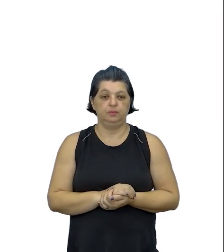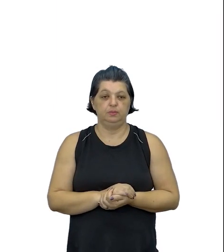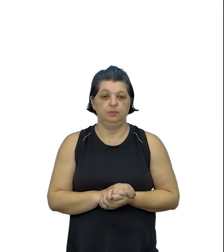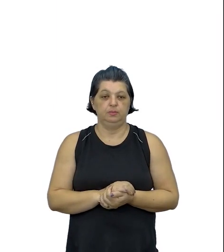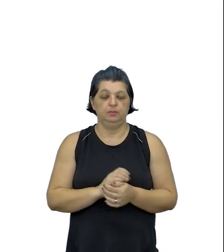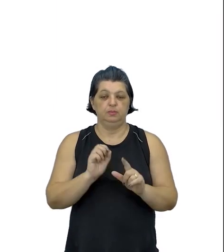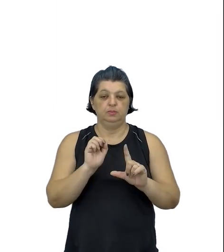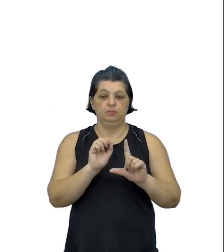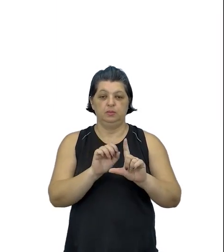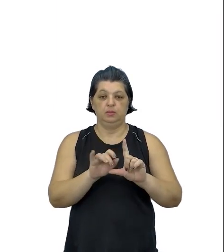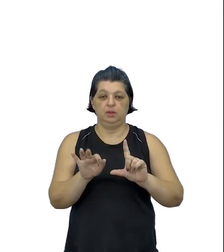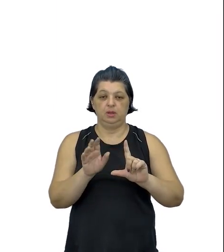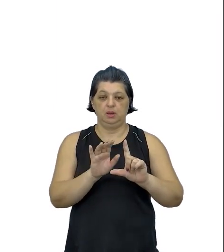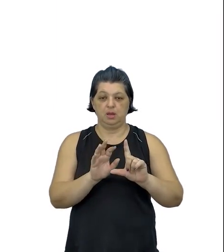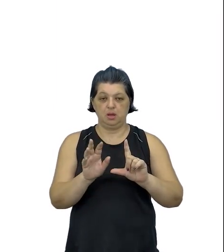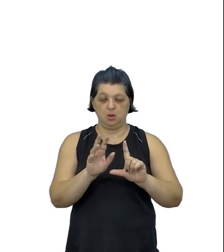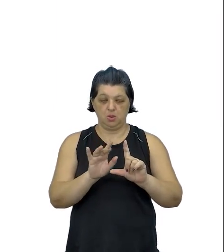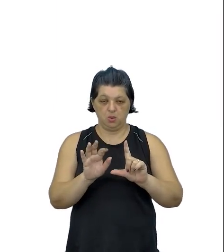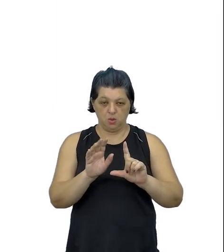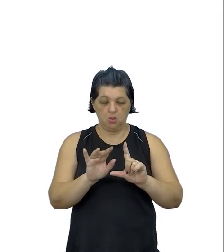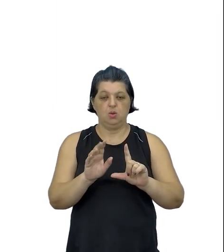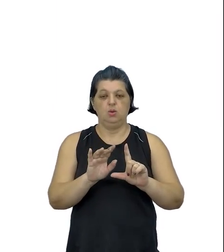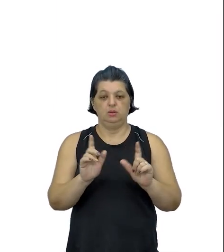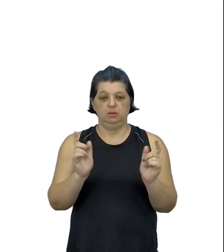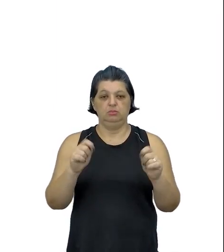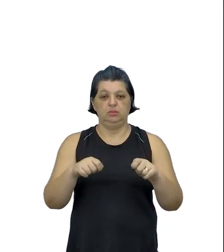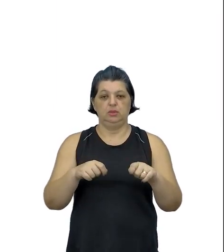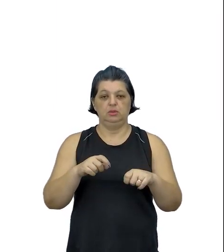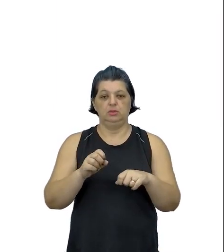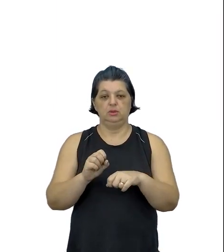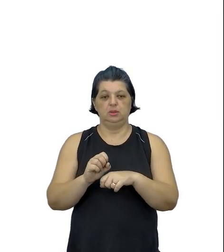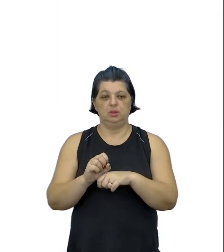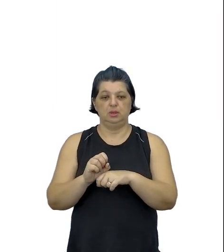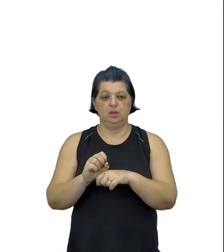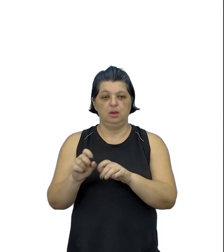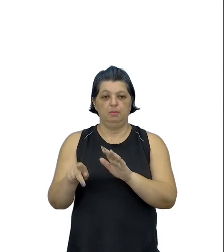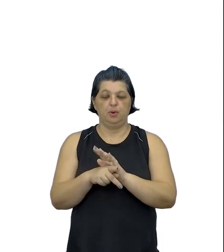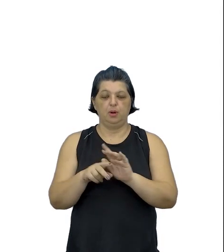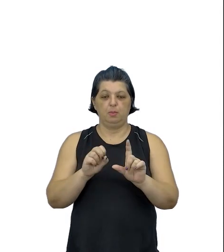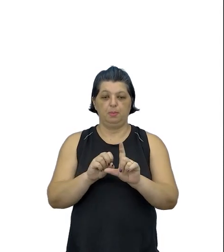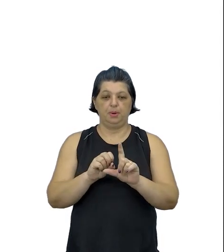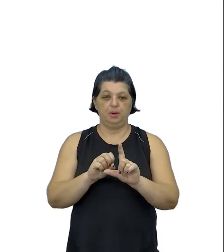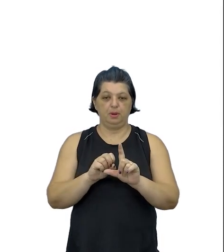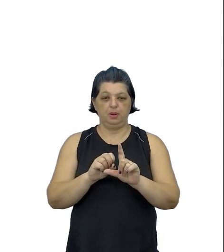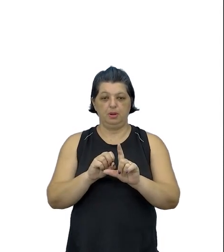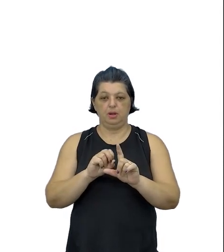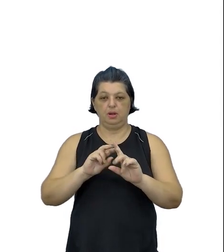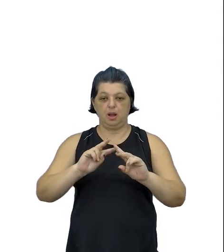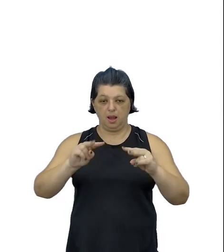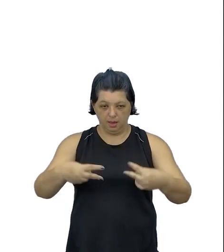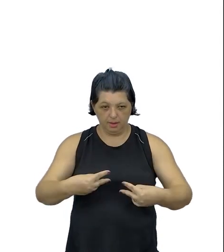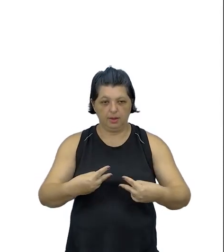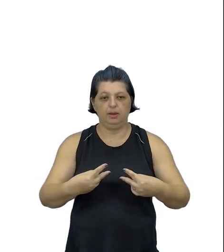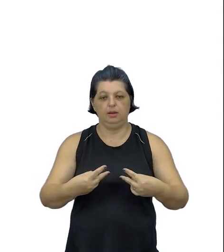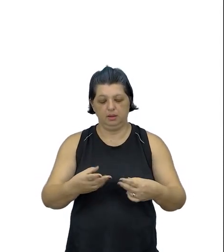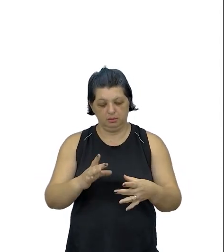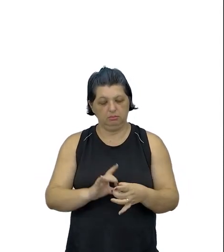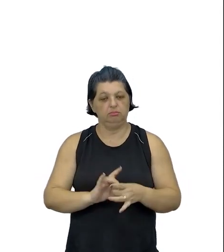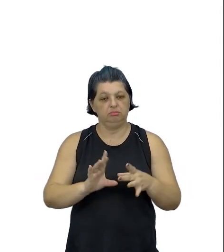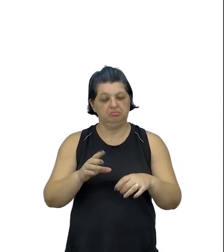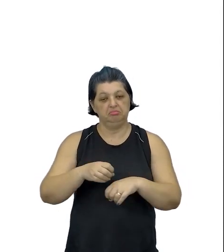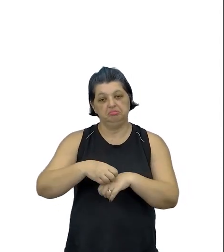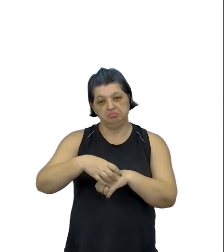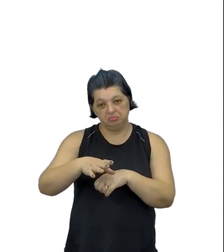um QR Code que vocês podem entrar no link aqui para deixar uma sugestão, um